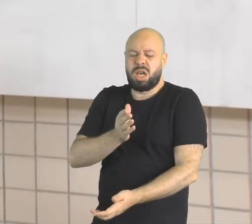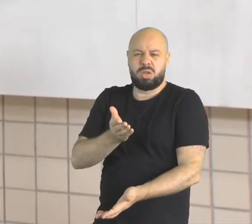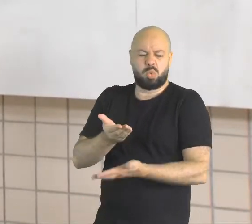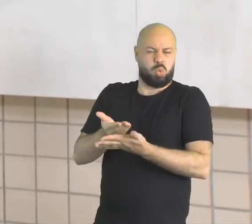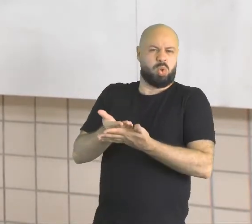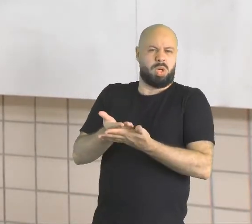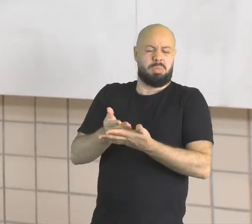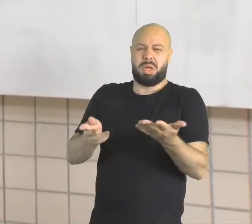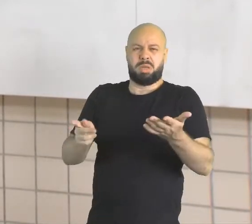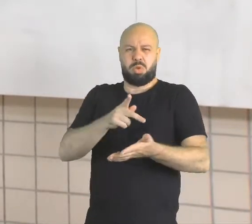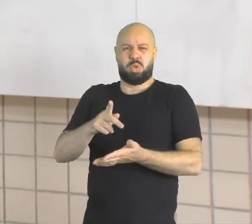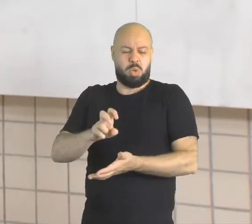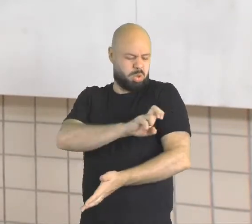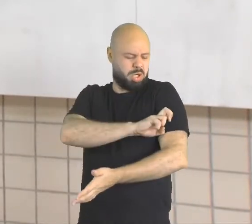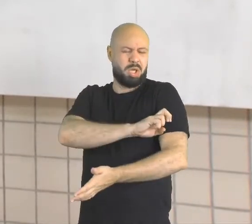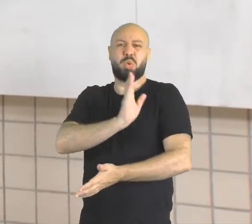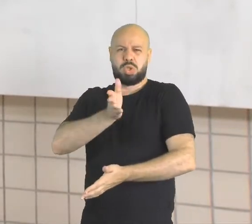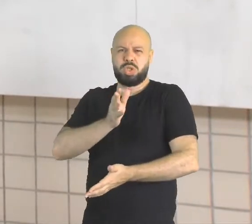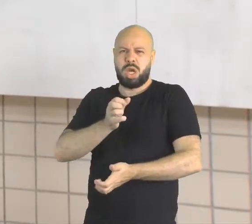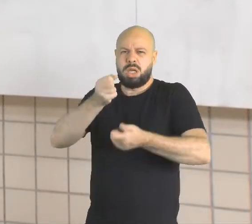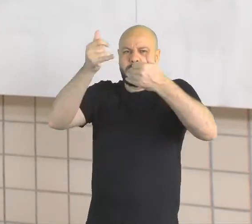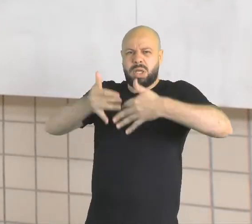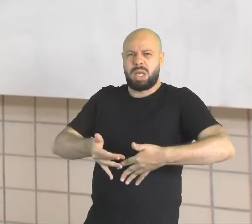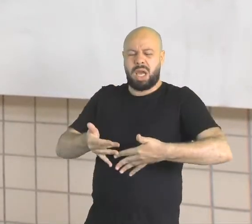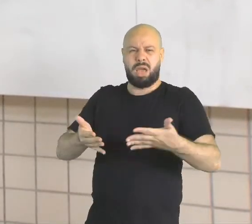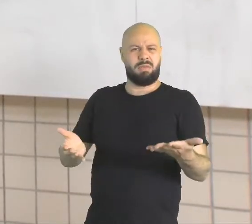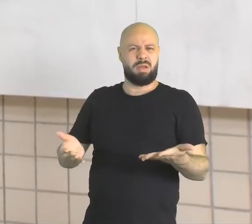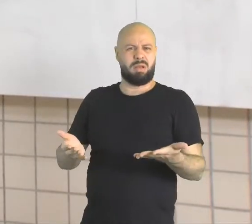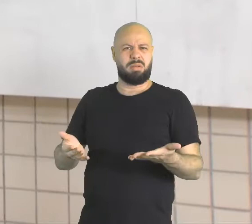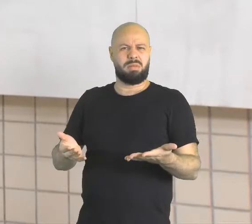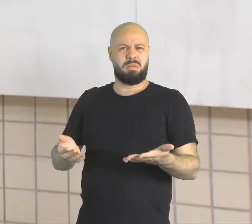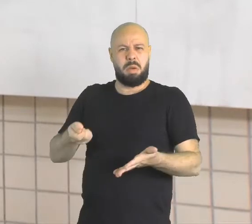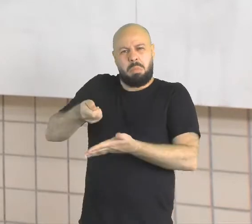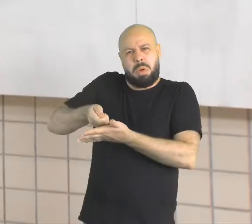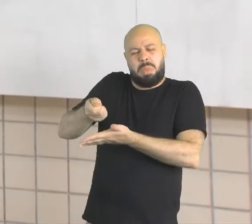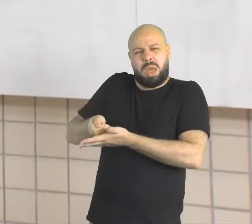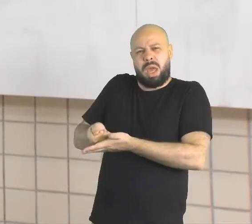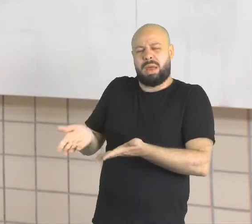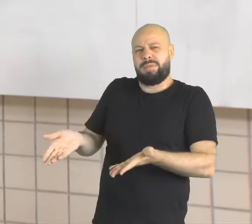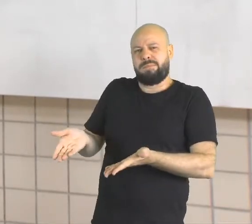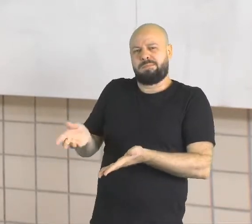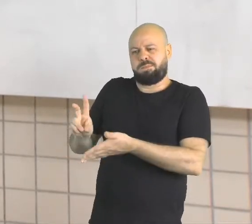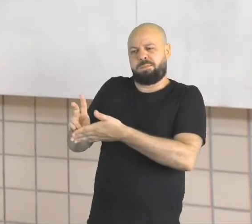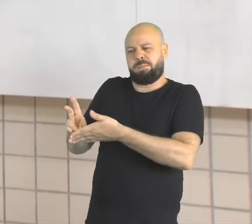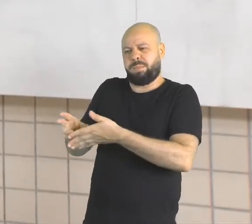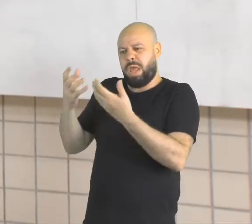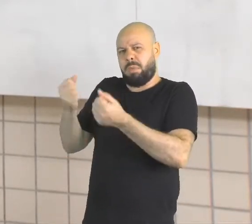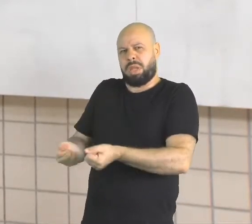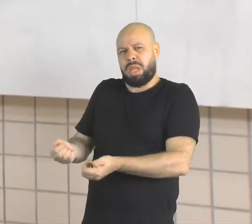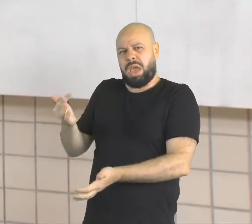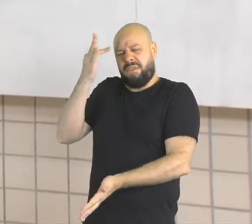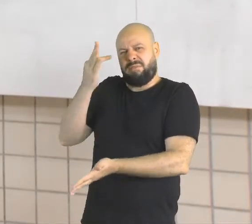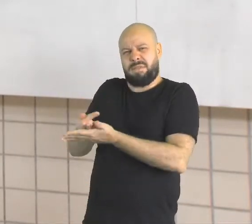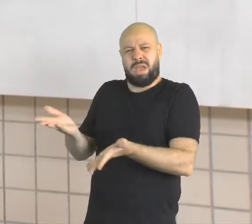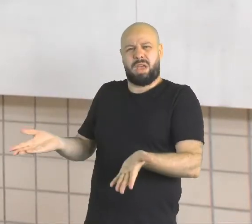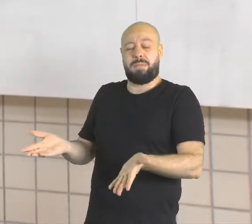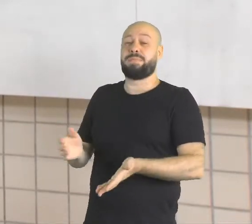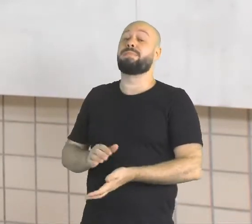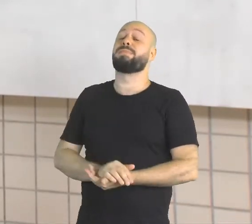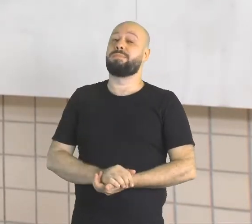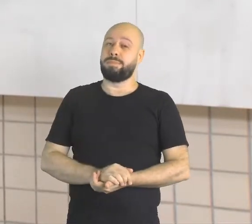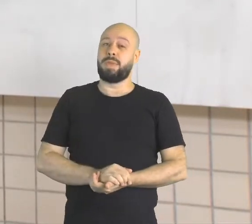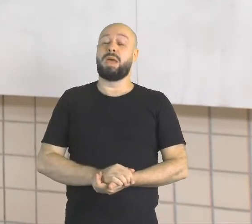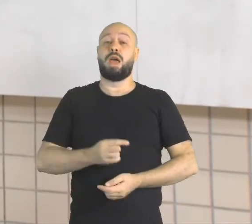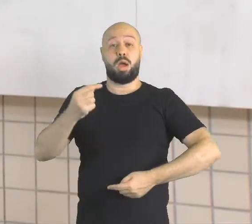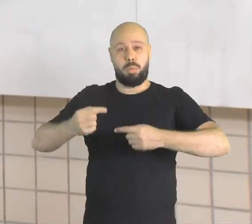a minha professora do 5º ano falava sobre a catequização indígena. Pois é, a catequização indígena tem a ver com a política